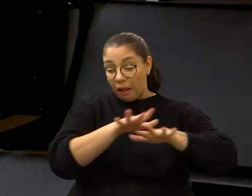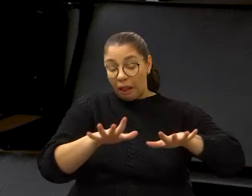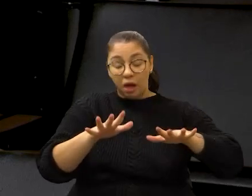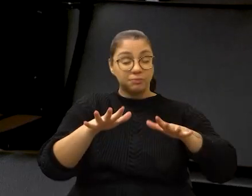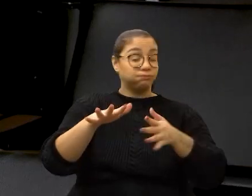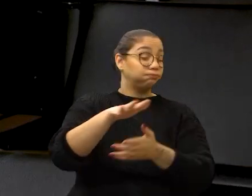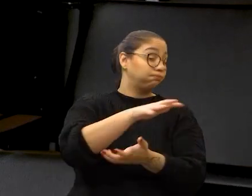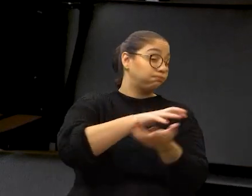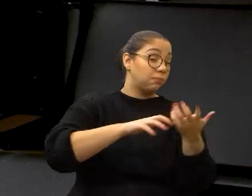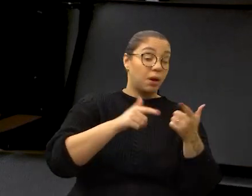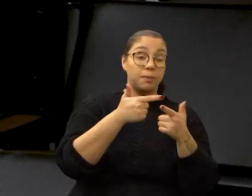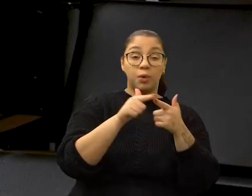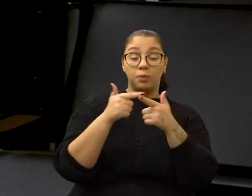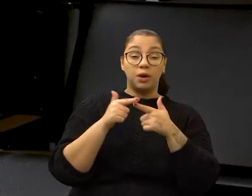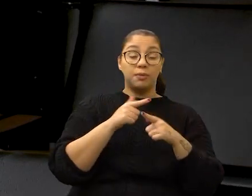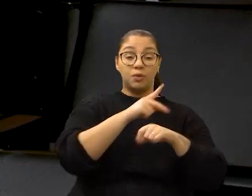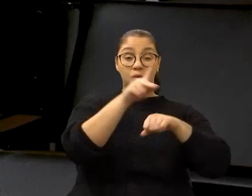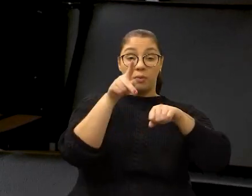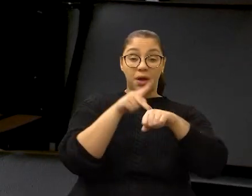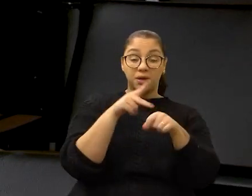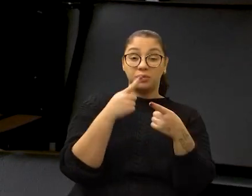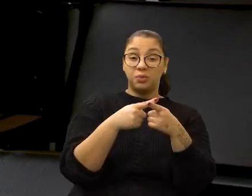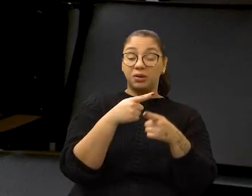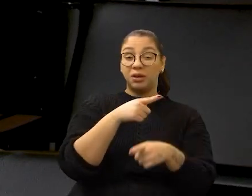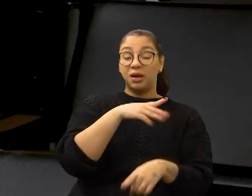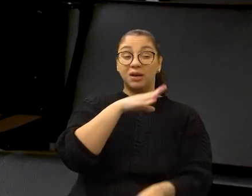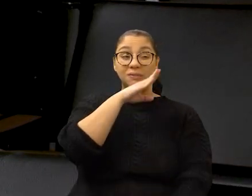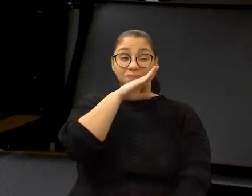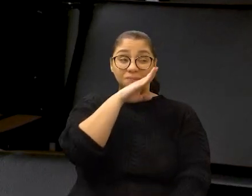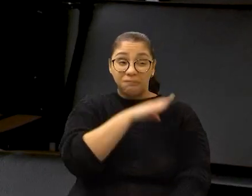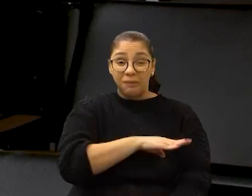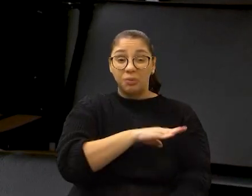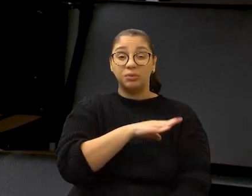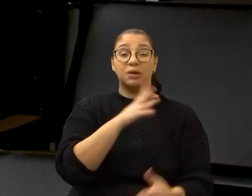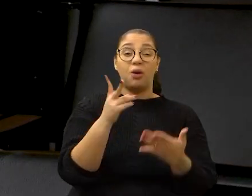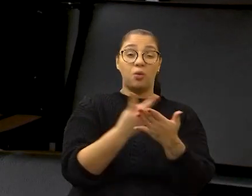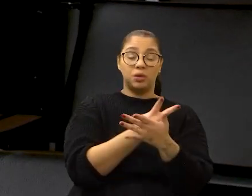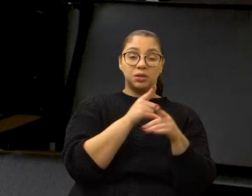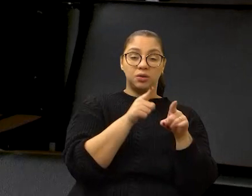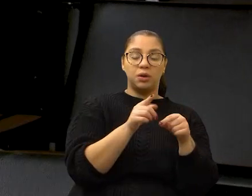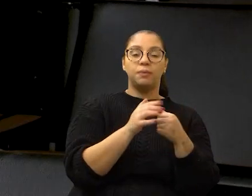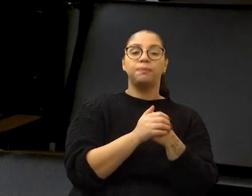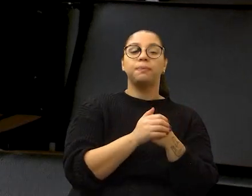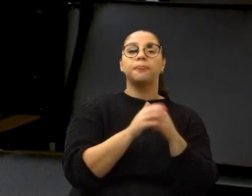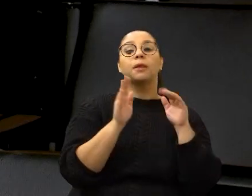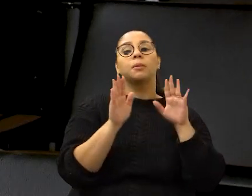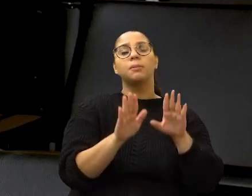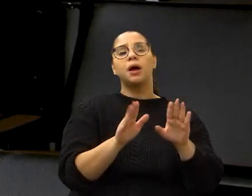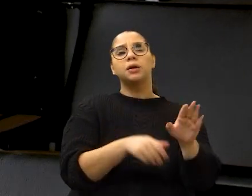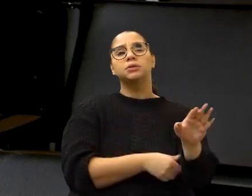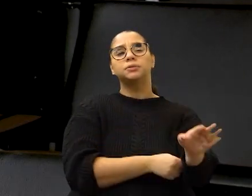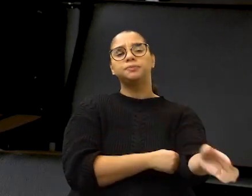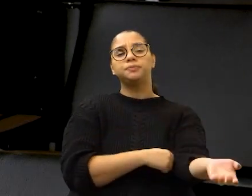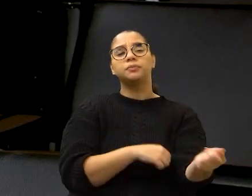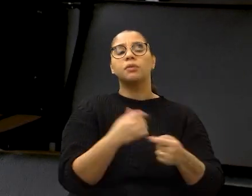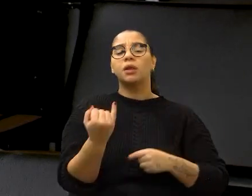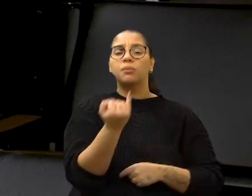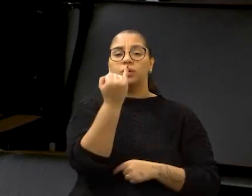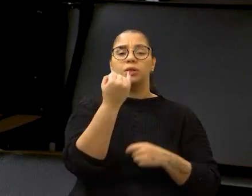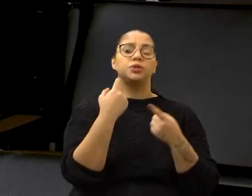país inteiro, né? Pela crueldade, pelo ato cometido ali. Mas foi assim, importante